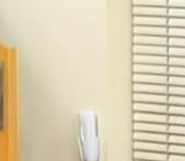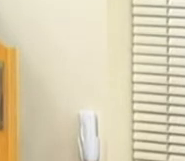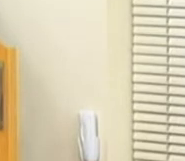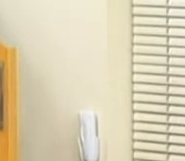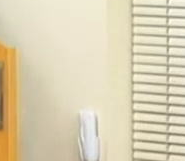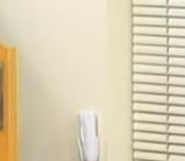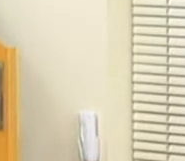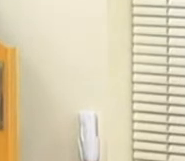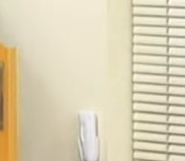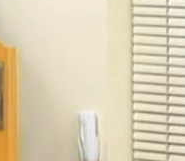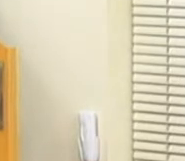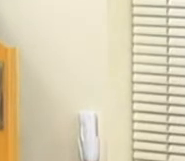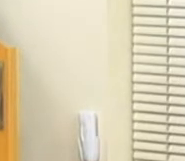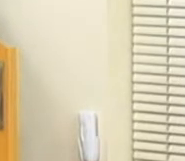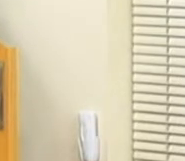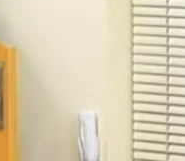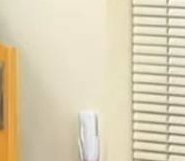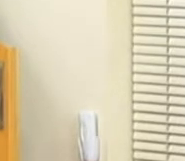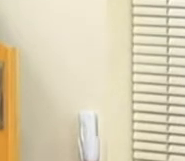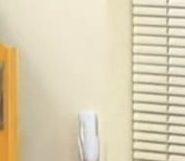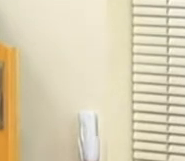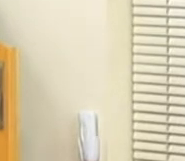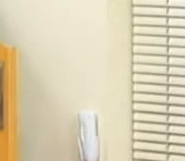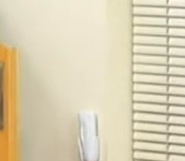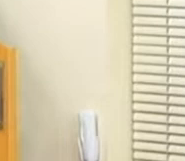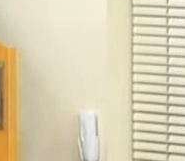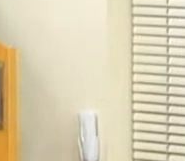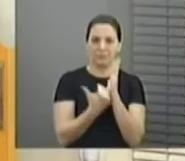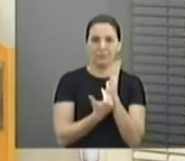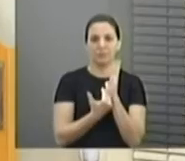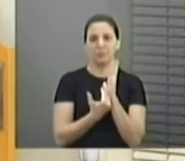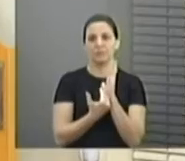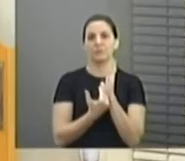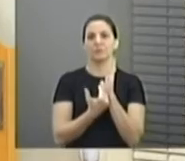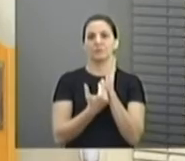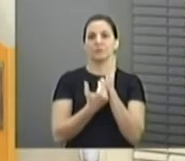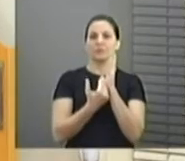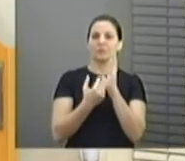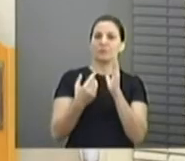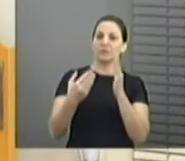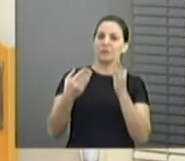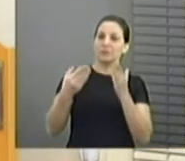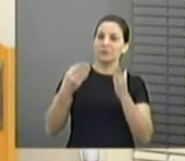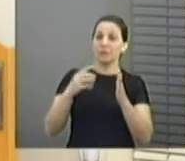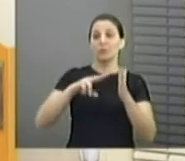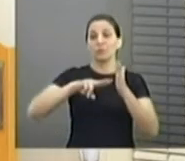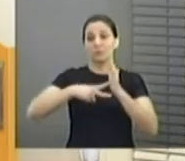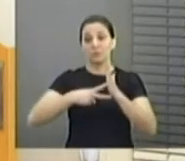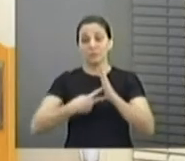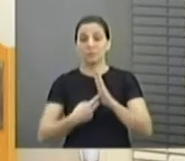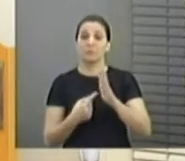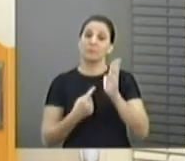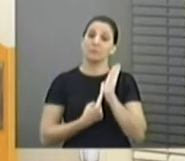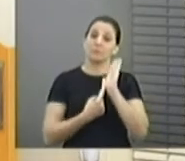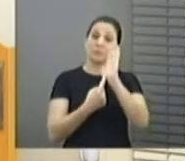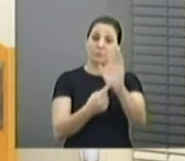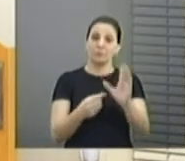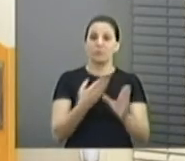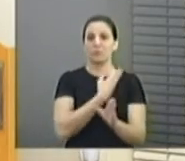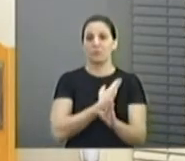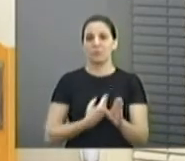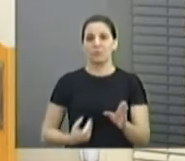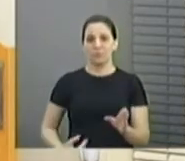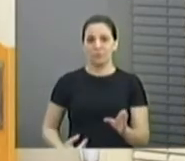as demais reivindicações que constam da pauta de negociações que o sindicato apresentou ao